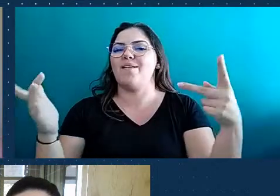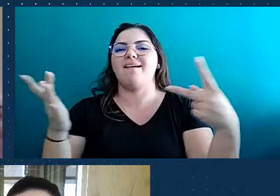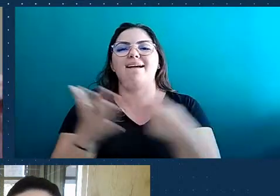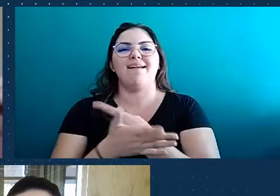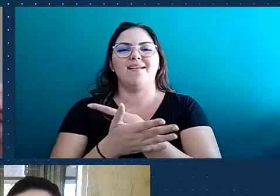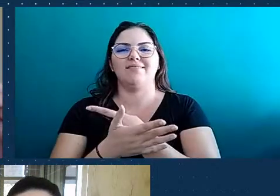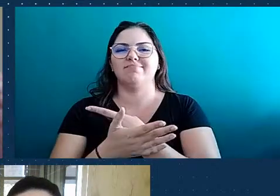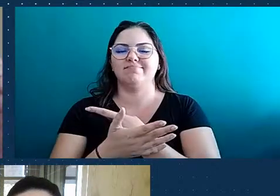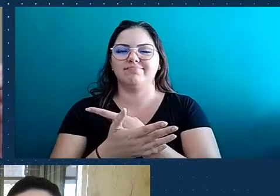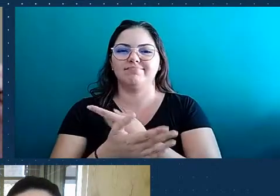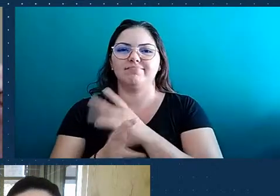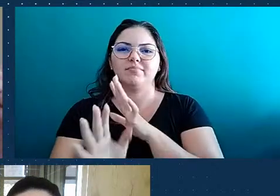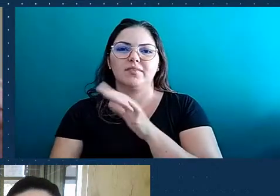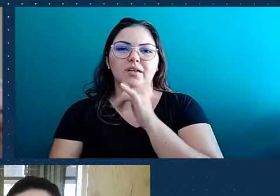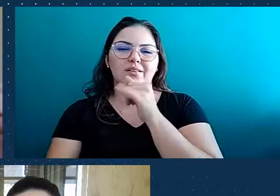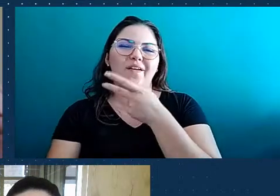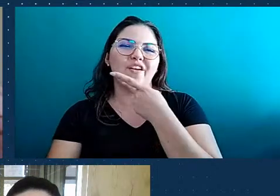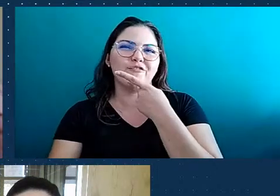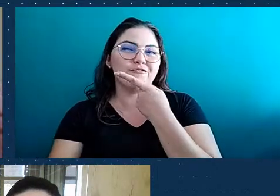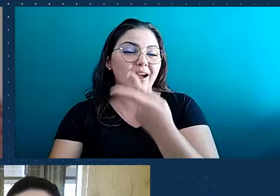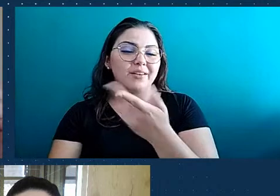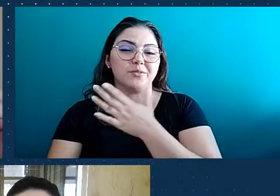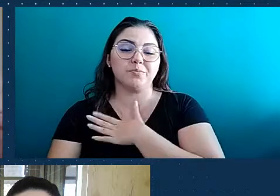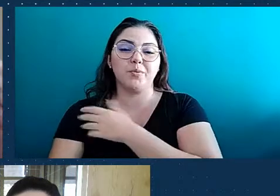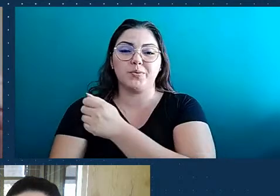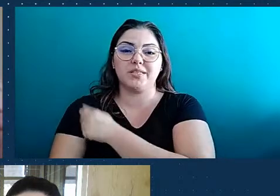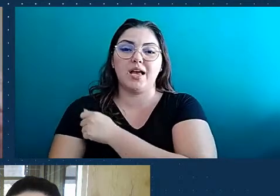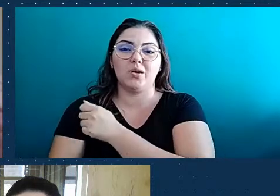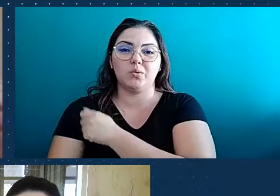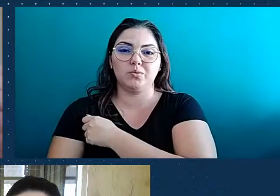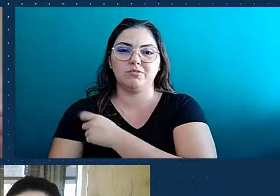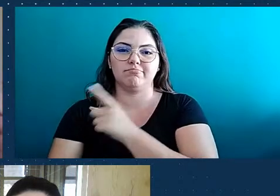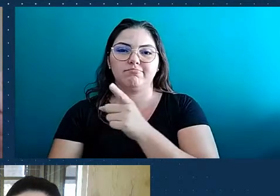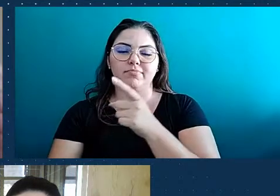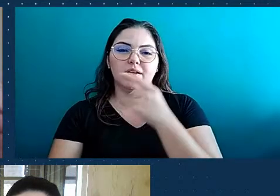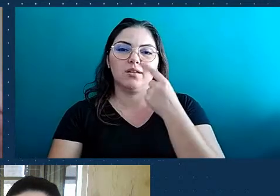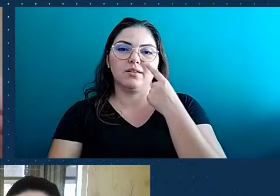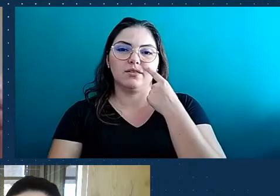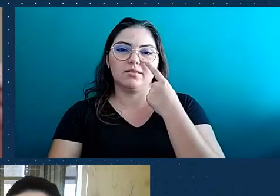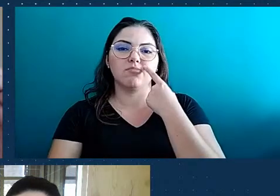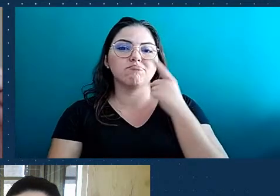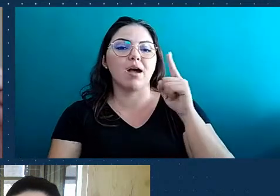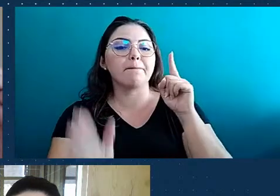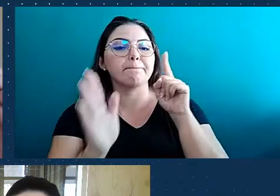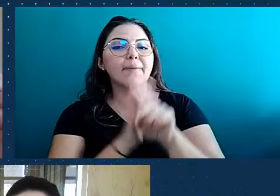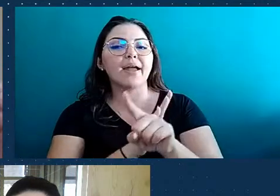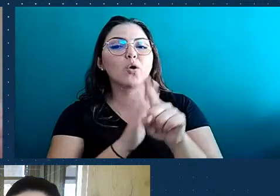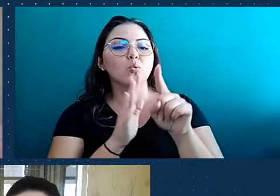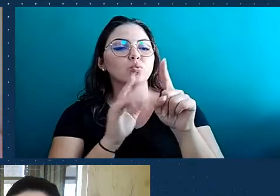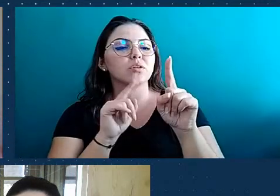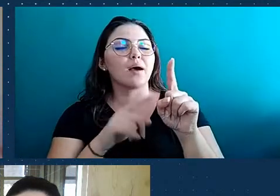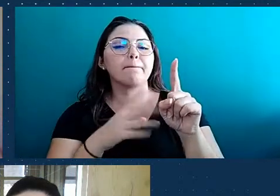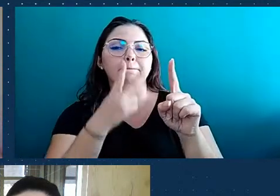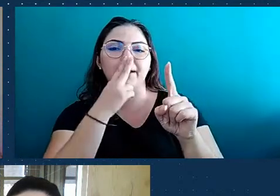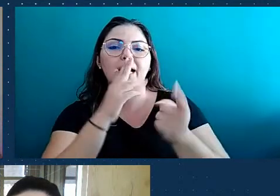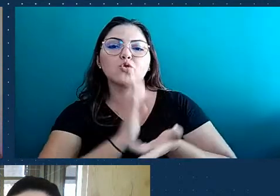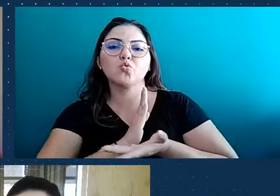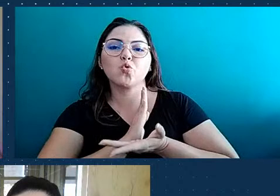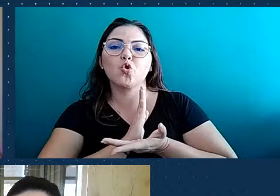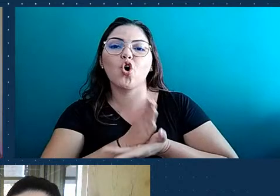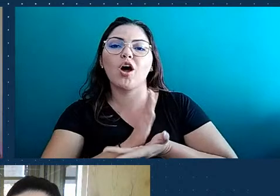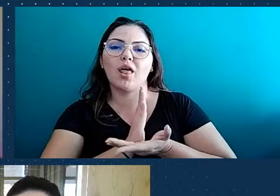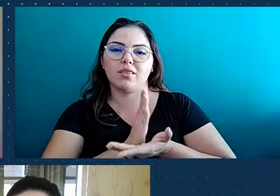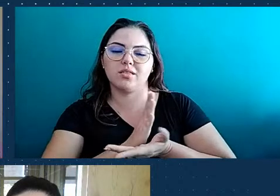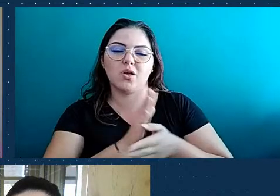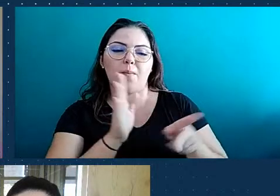ó, as questões são o coração da pesquisa, ela fica pulsando, o que é que eu quero saber? E os objetivos é